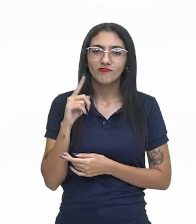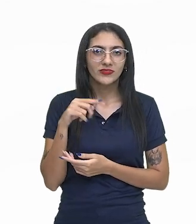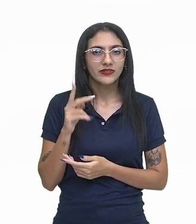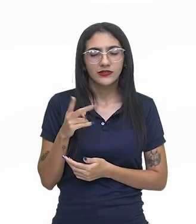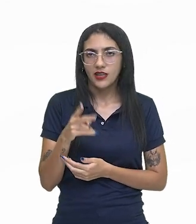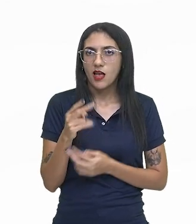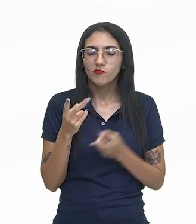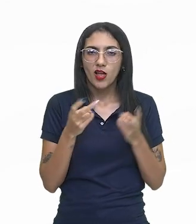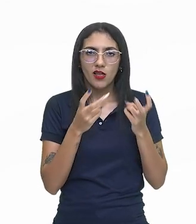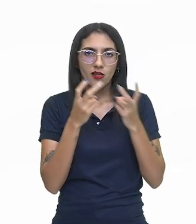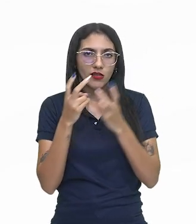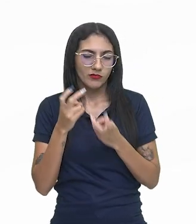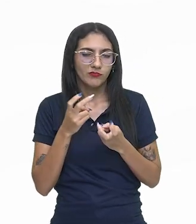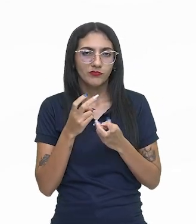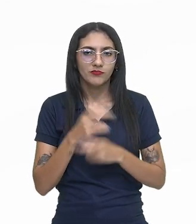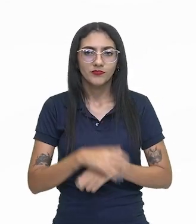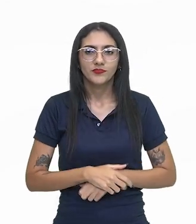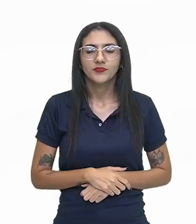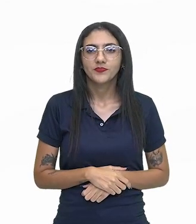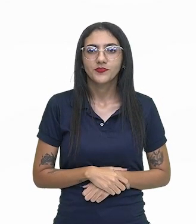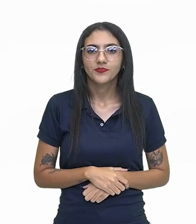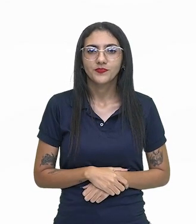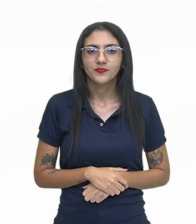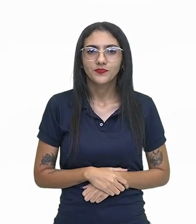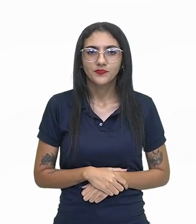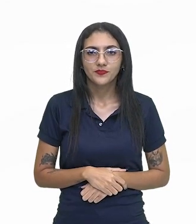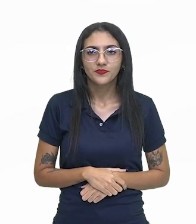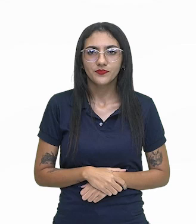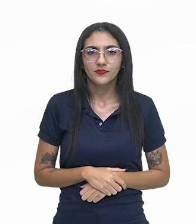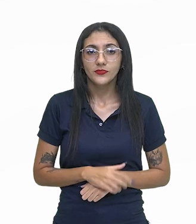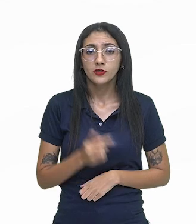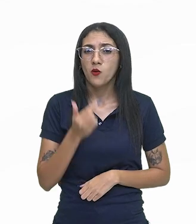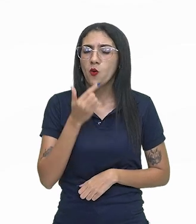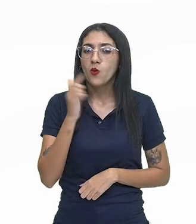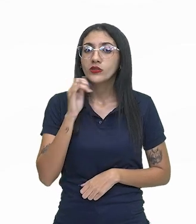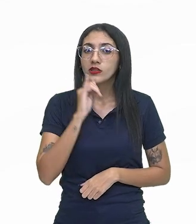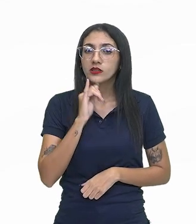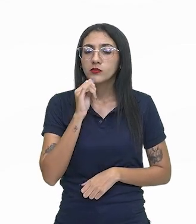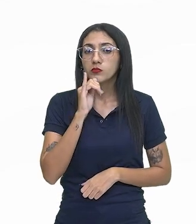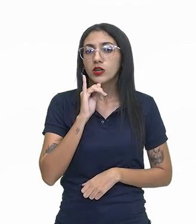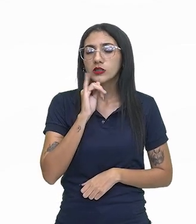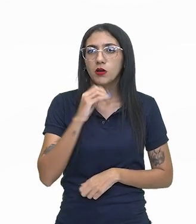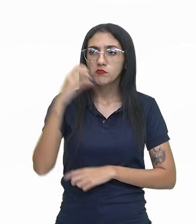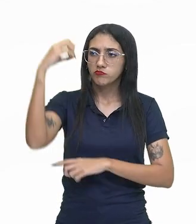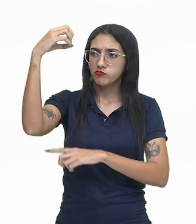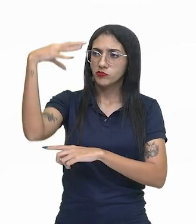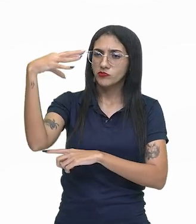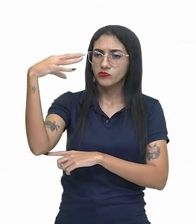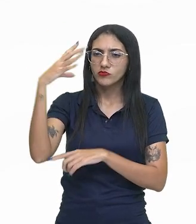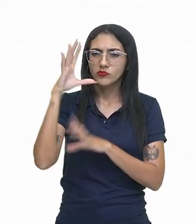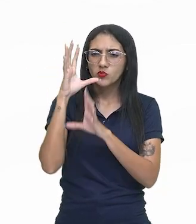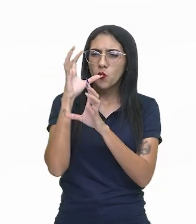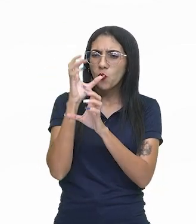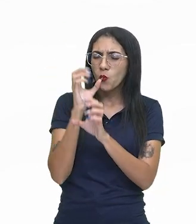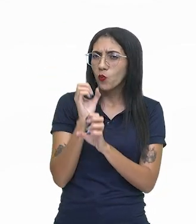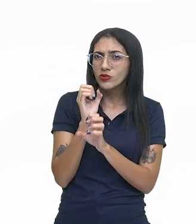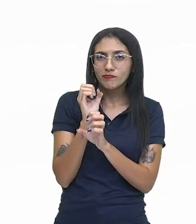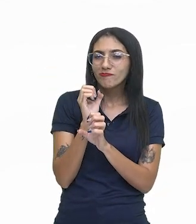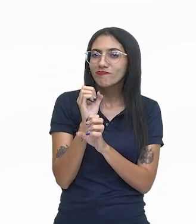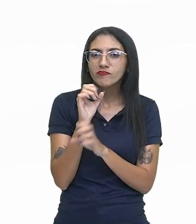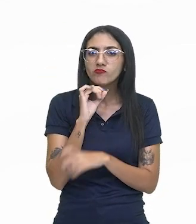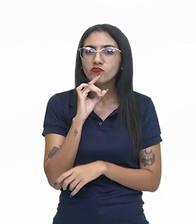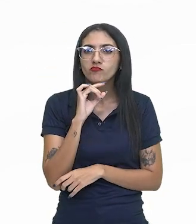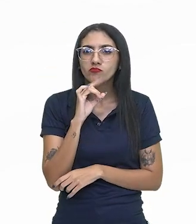muito complicado, né? A gente tem outros exemplos aí de arquitetura hostil, que é a iluminação inadequada, áreas que não são iluminadas